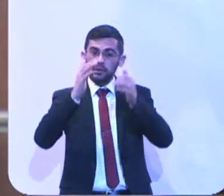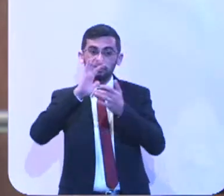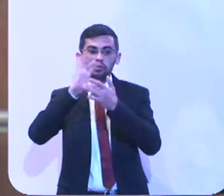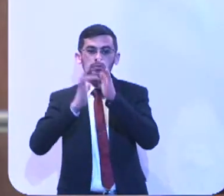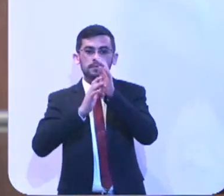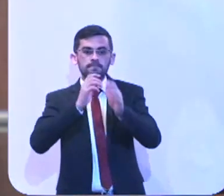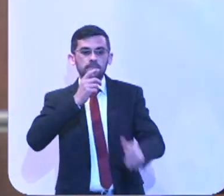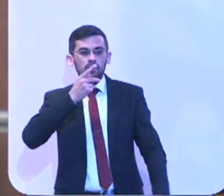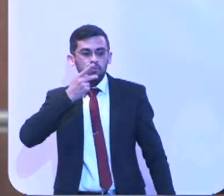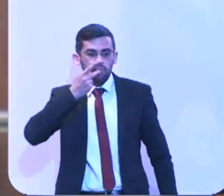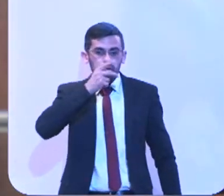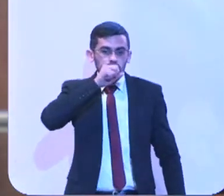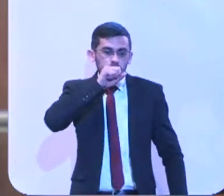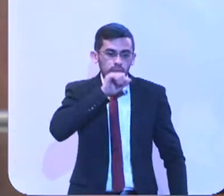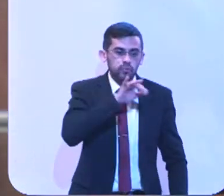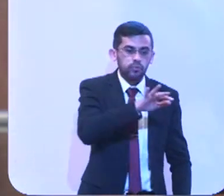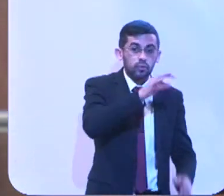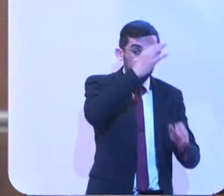eles.